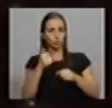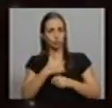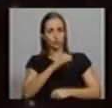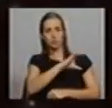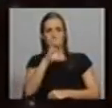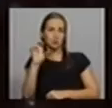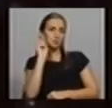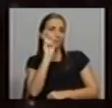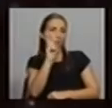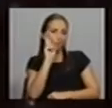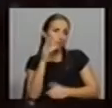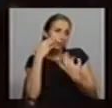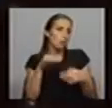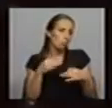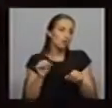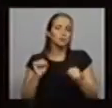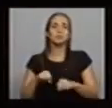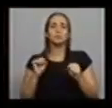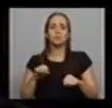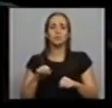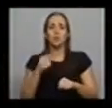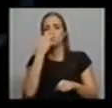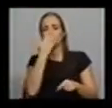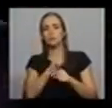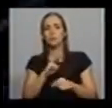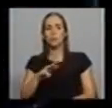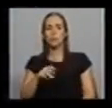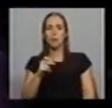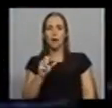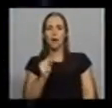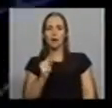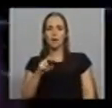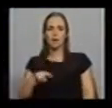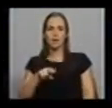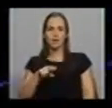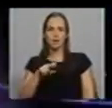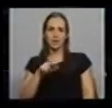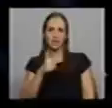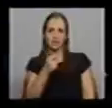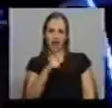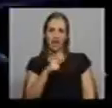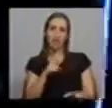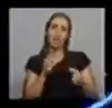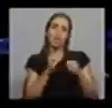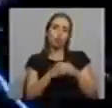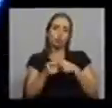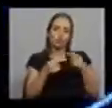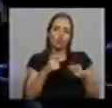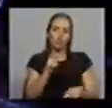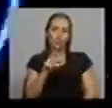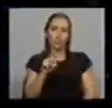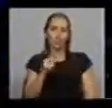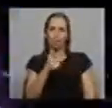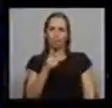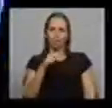tipo de fenómenos, sim, por exemplo, os magnetares. Os magnetares são estrelas de neutrões que têm massas muito elevadas e,